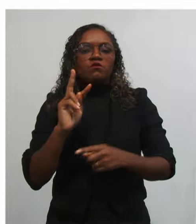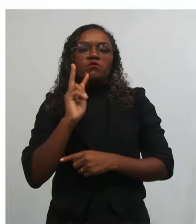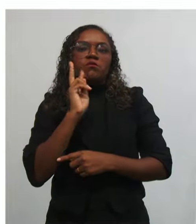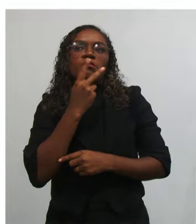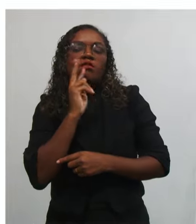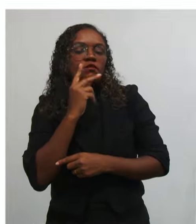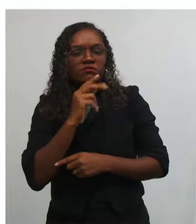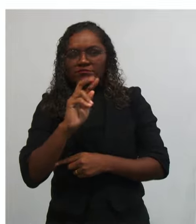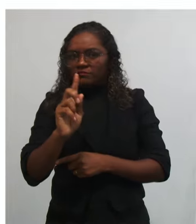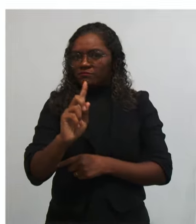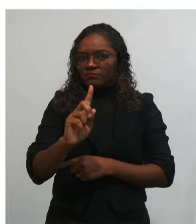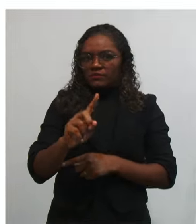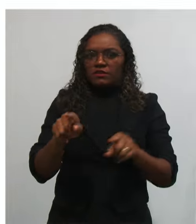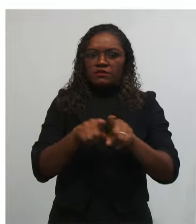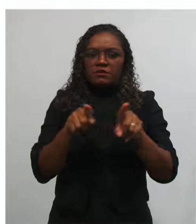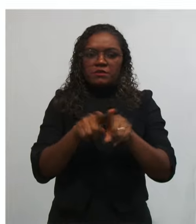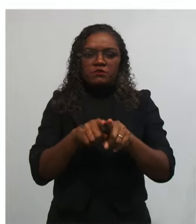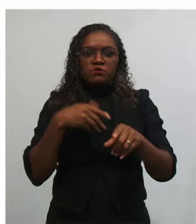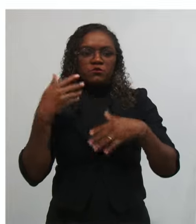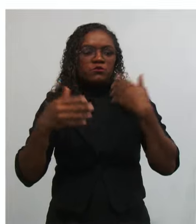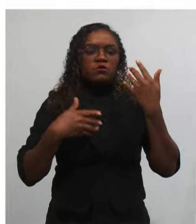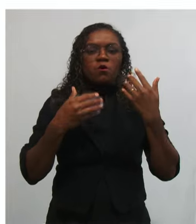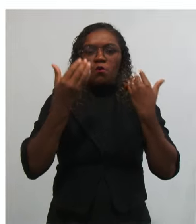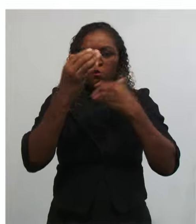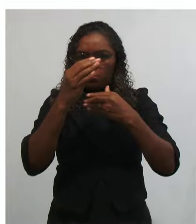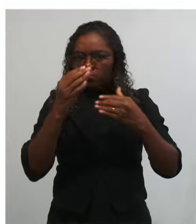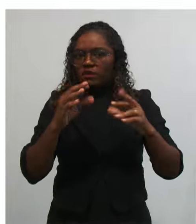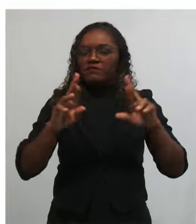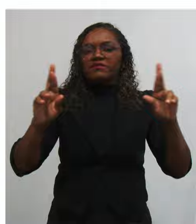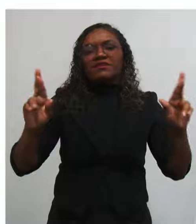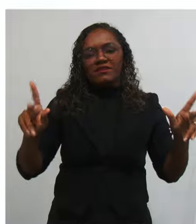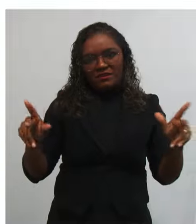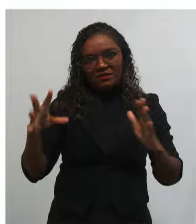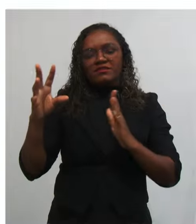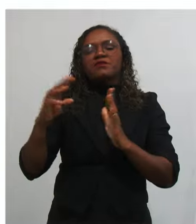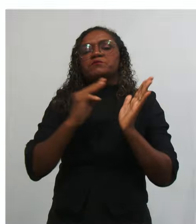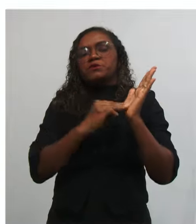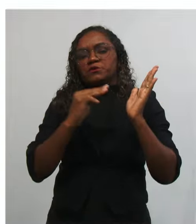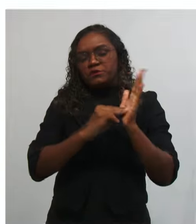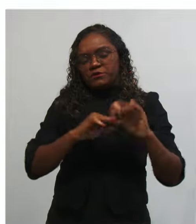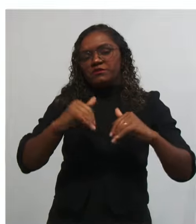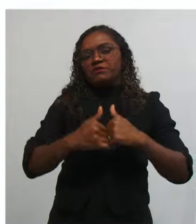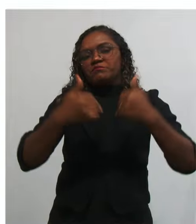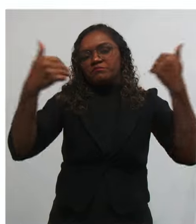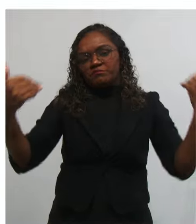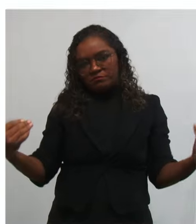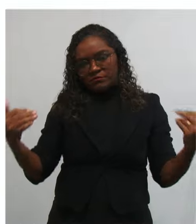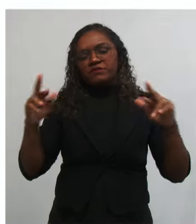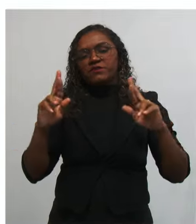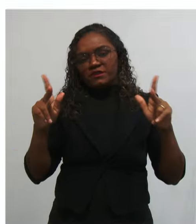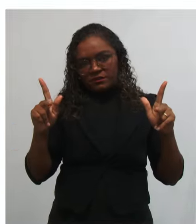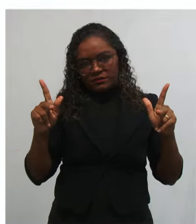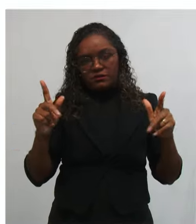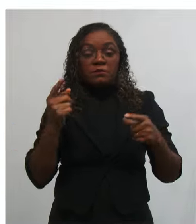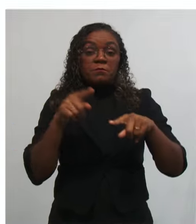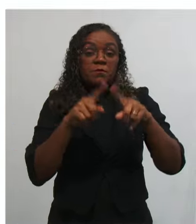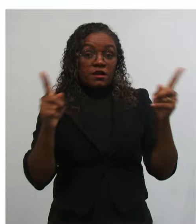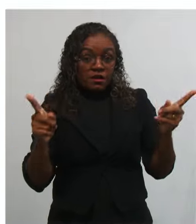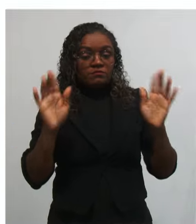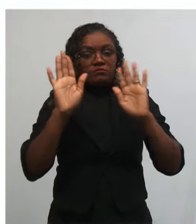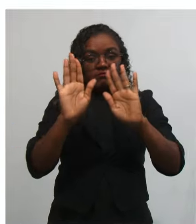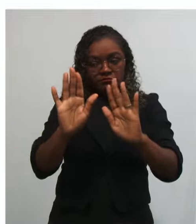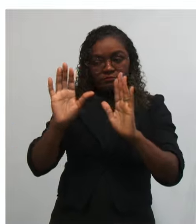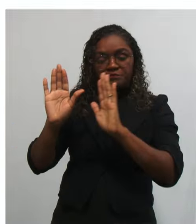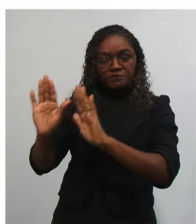prova de concurso porque para o concurso é uma outra metodologia e o concurso sim é um exame